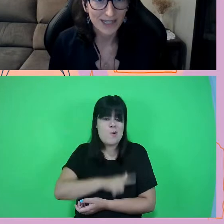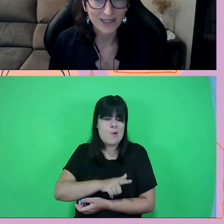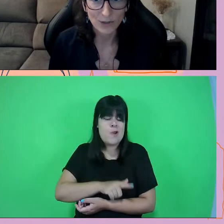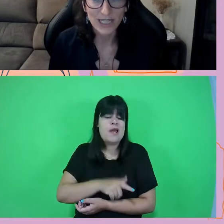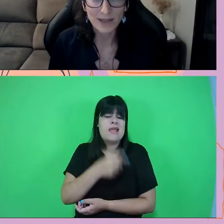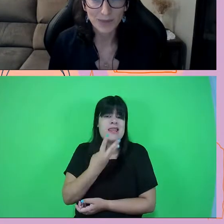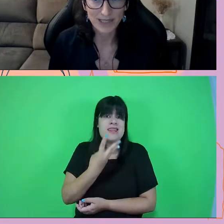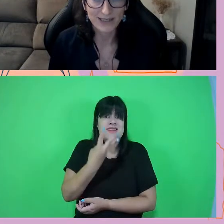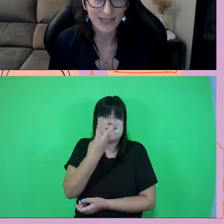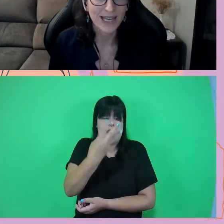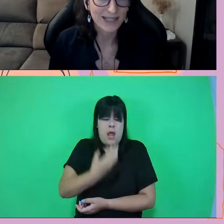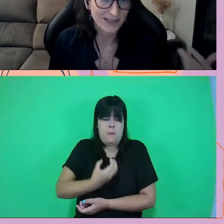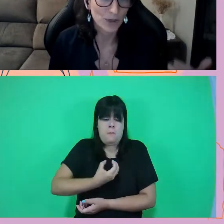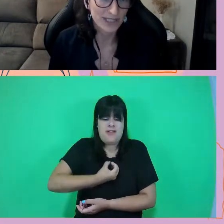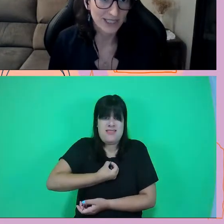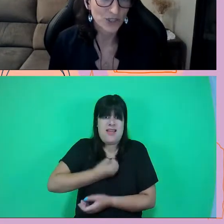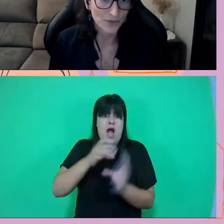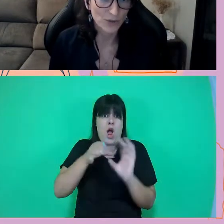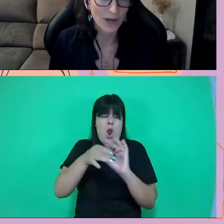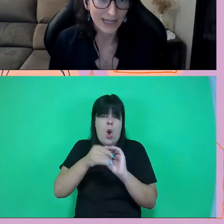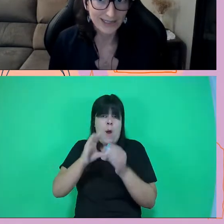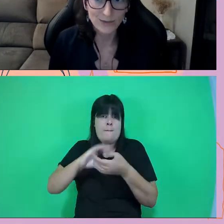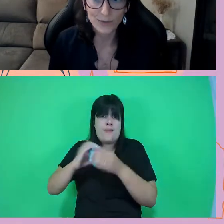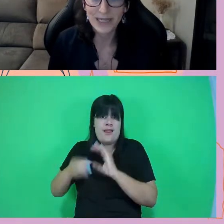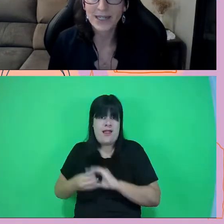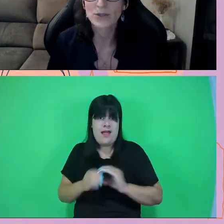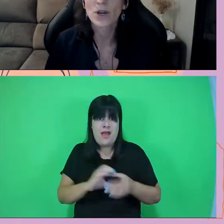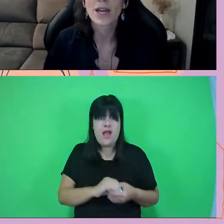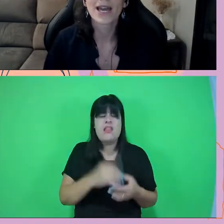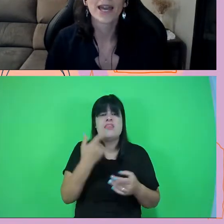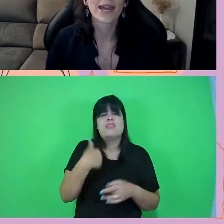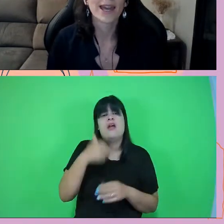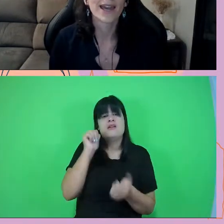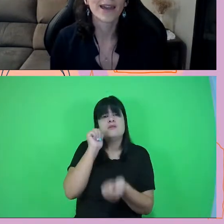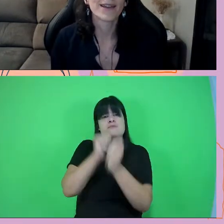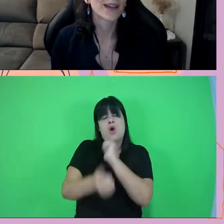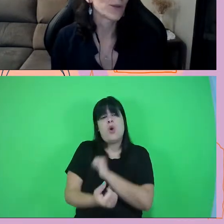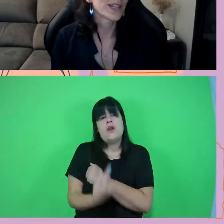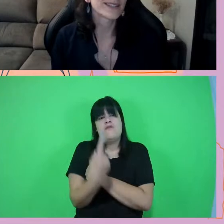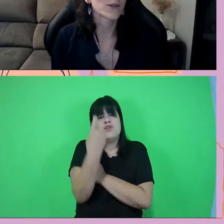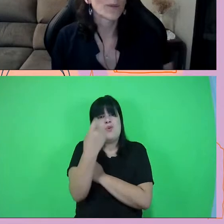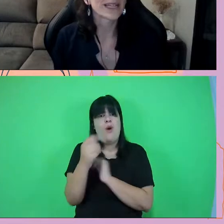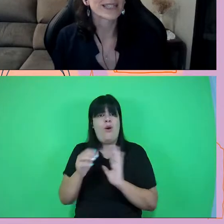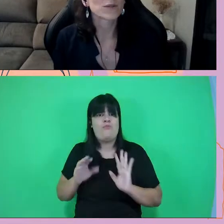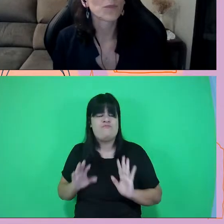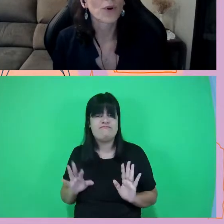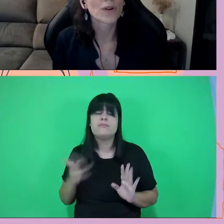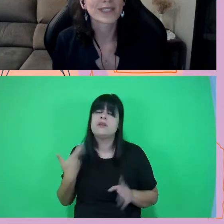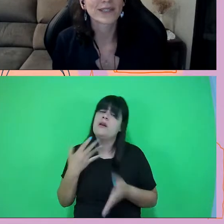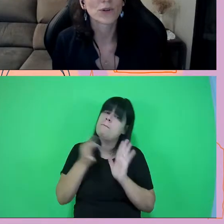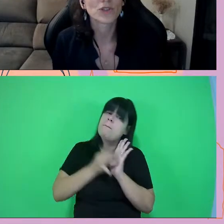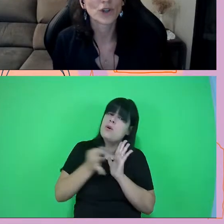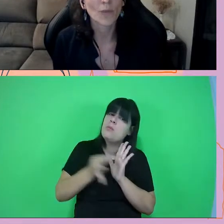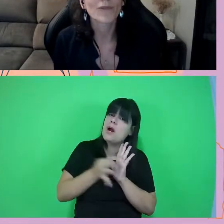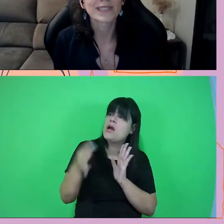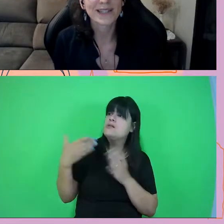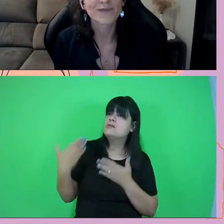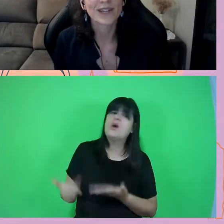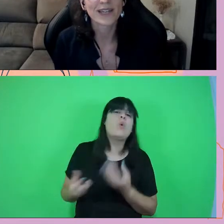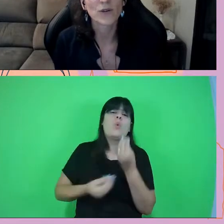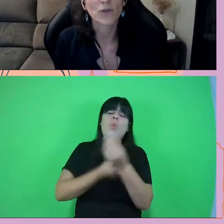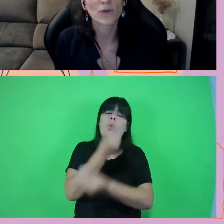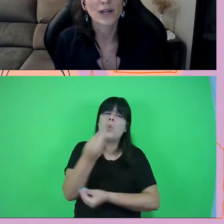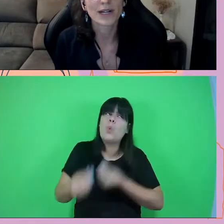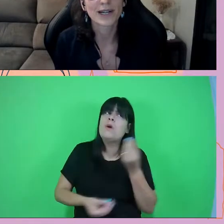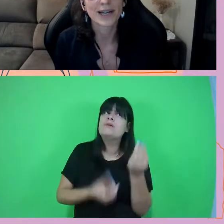3 medalhas olímpicas, né, em esportes individuais, se eu não me engano. E aí eu queria que você comentasse um pouco, assim, de como você